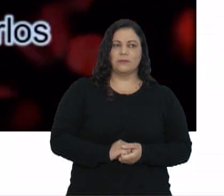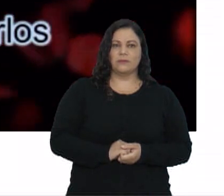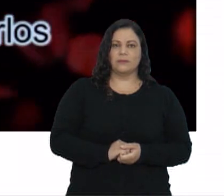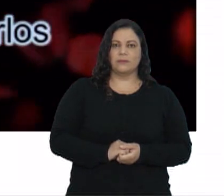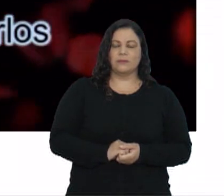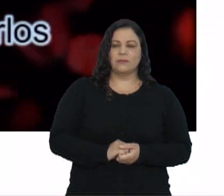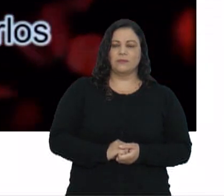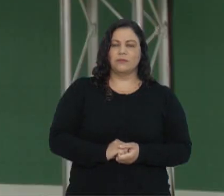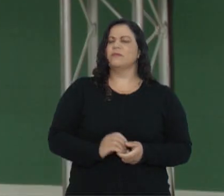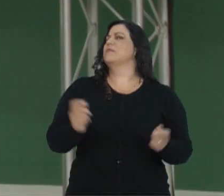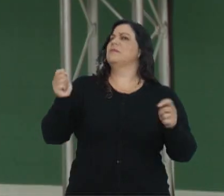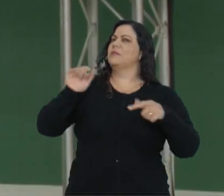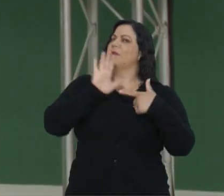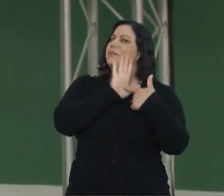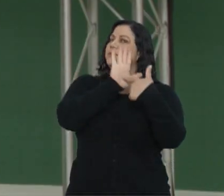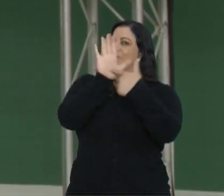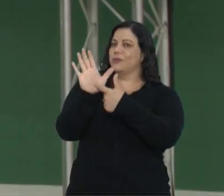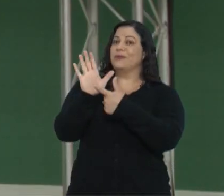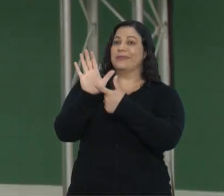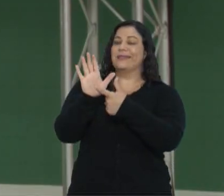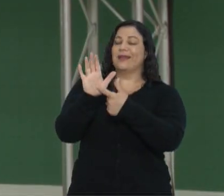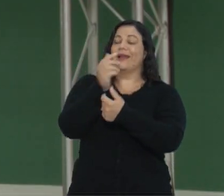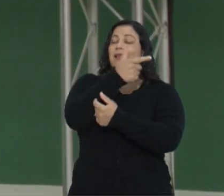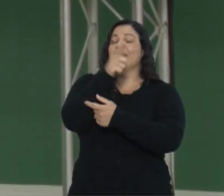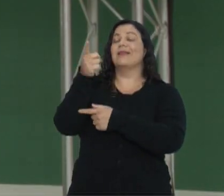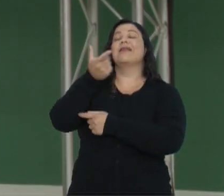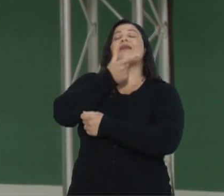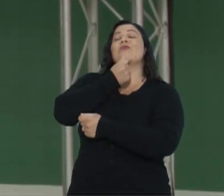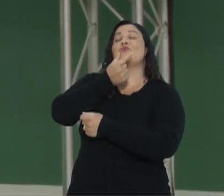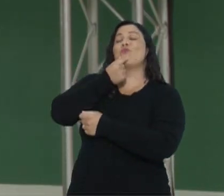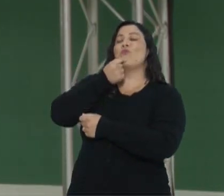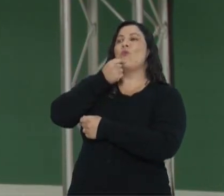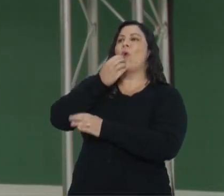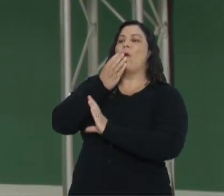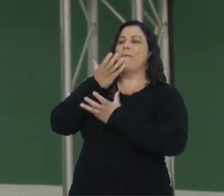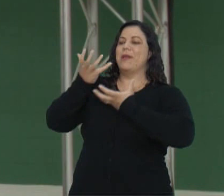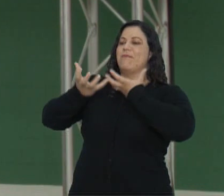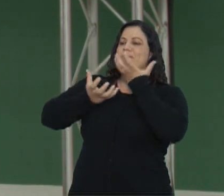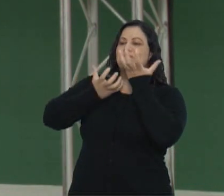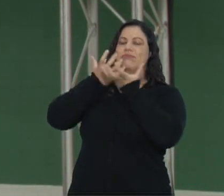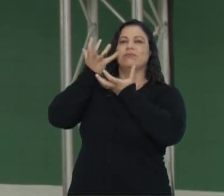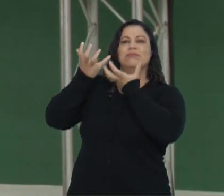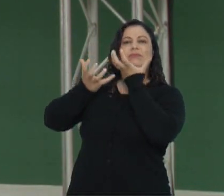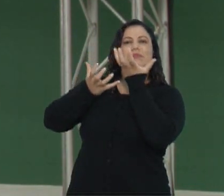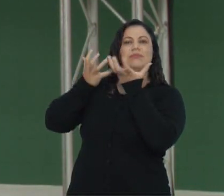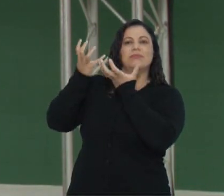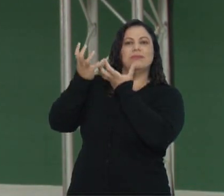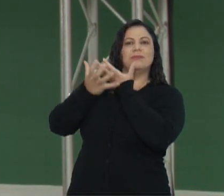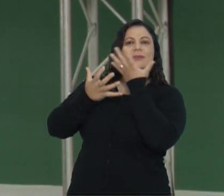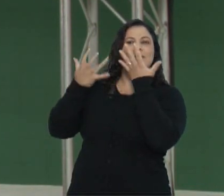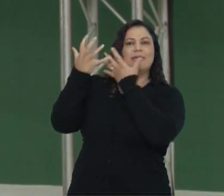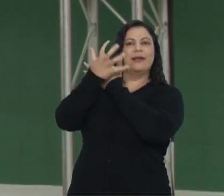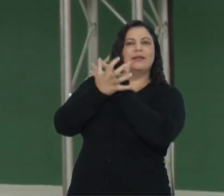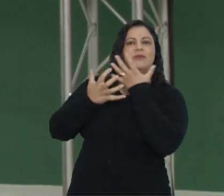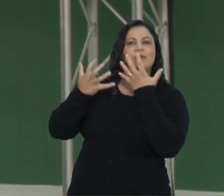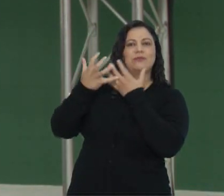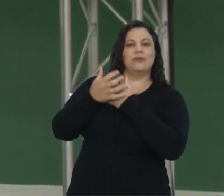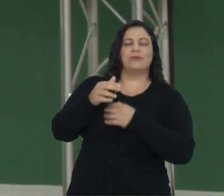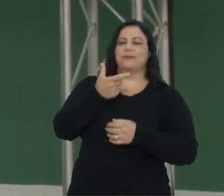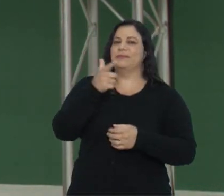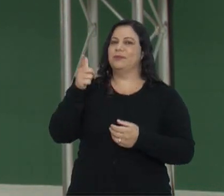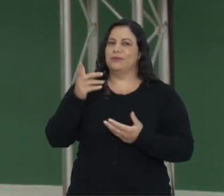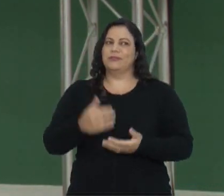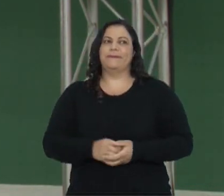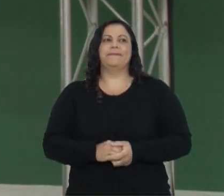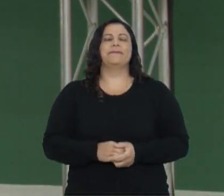Então deu para ilustrar também, você viu que não tem aquele cara cantando como tinha na cantata. Testezinho básico para